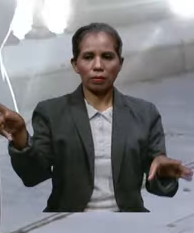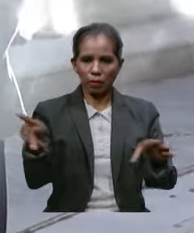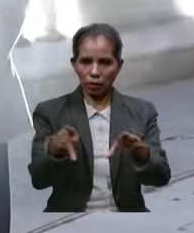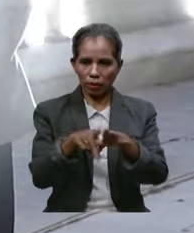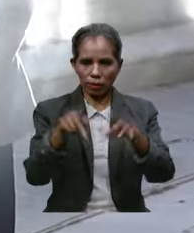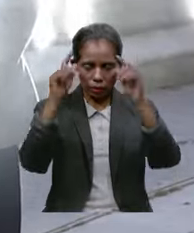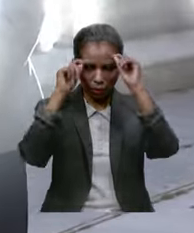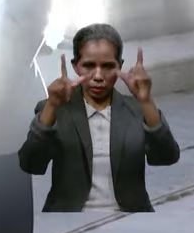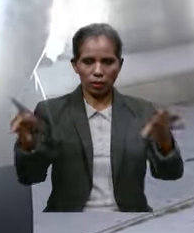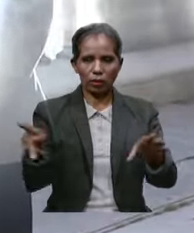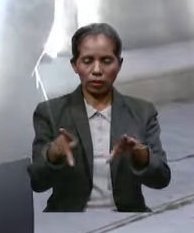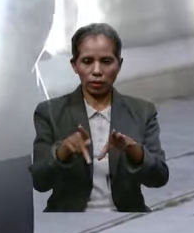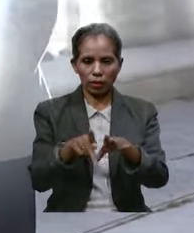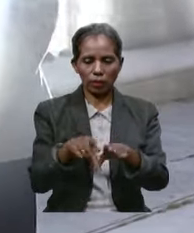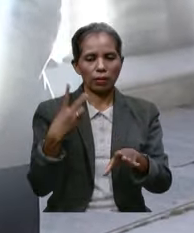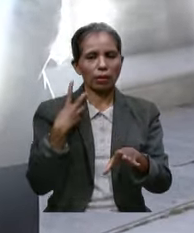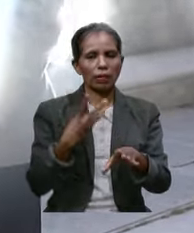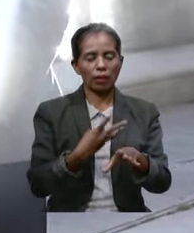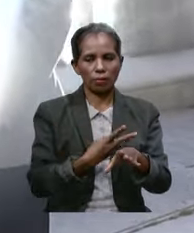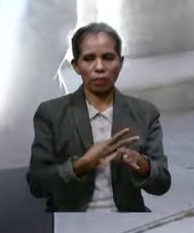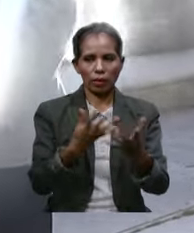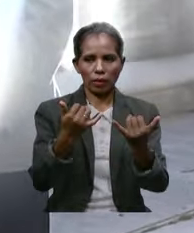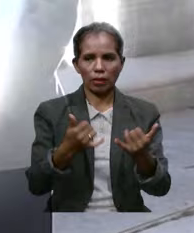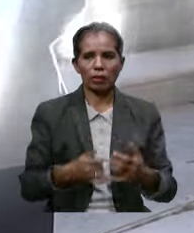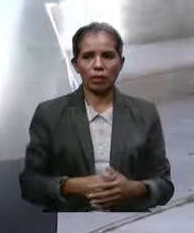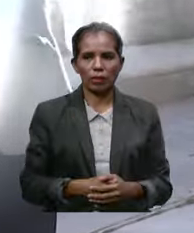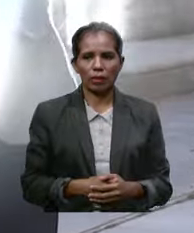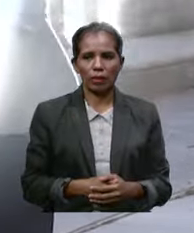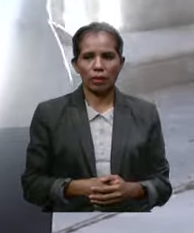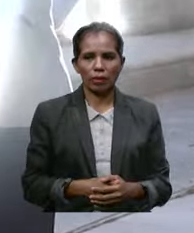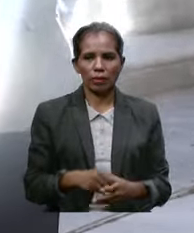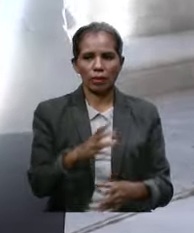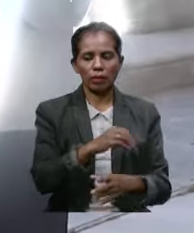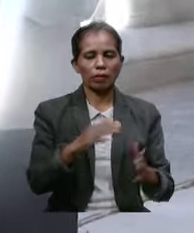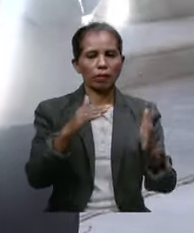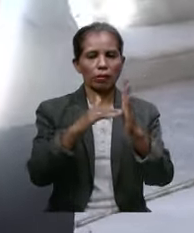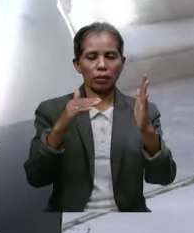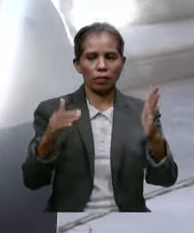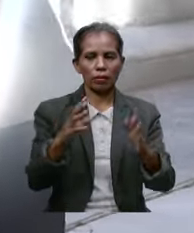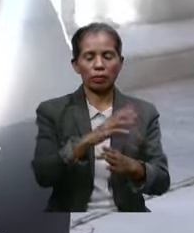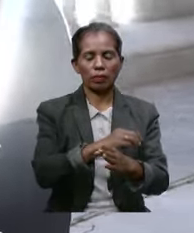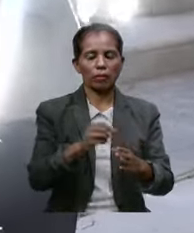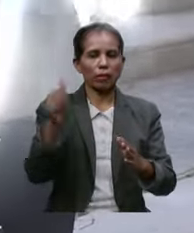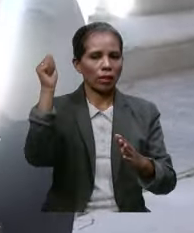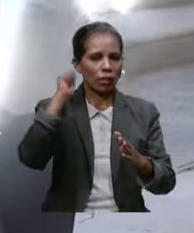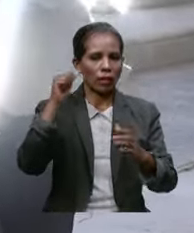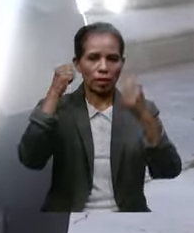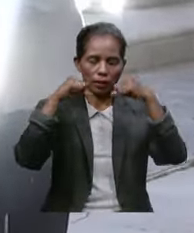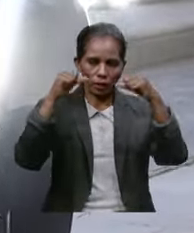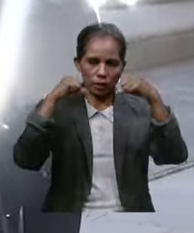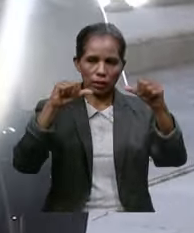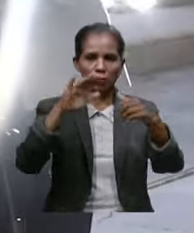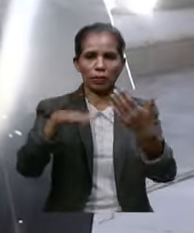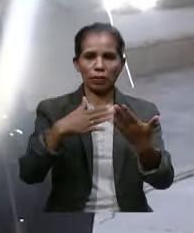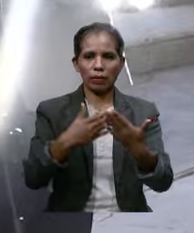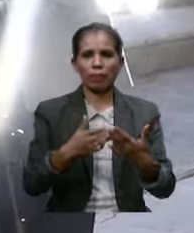se rever o modelo de representação, sem prejuízo, pelo contrário, dos artistas e de todos nós.